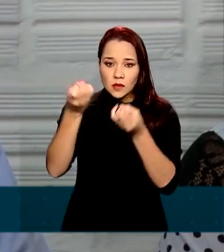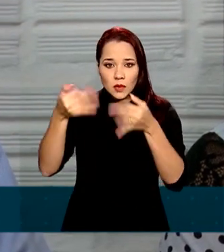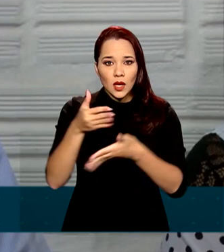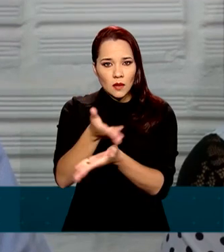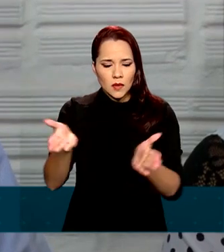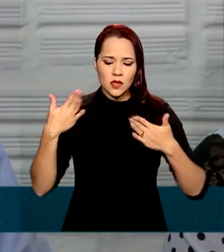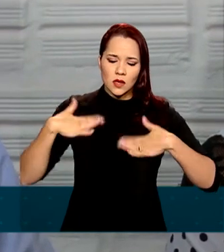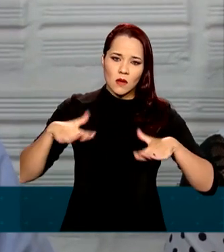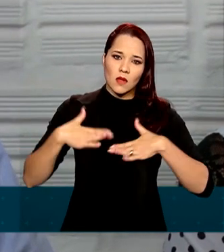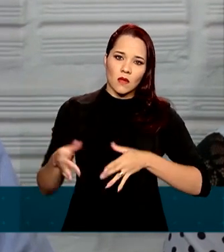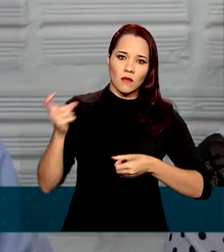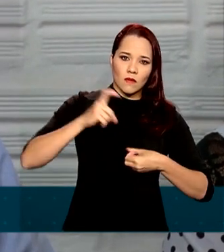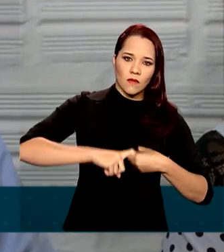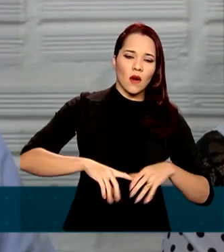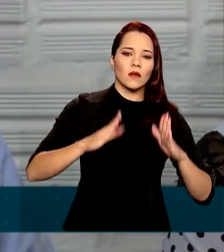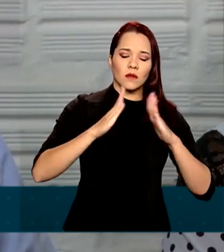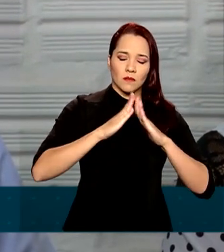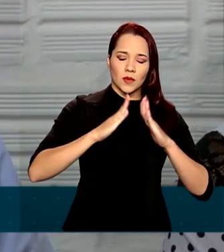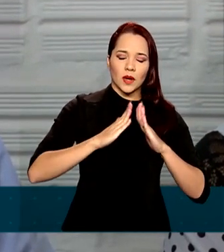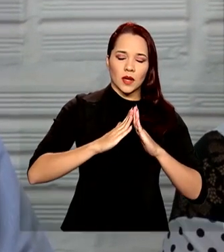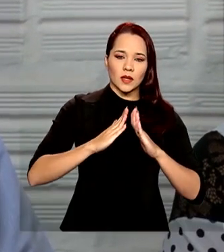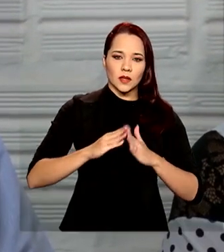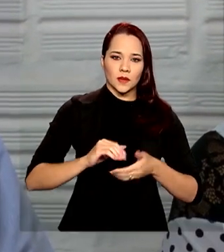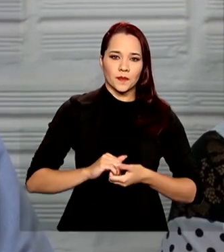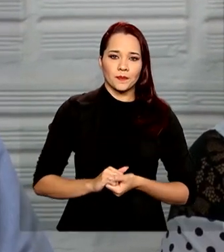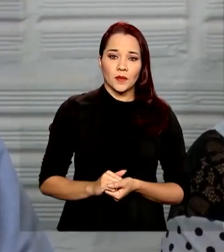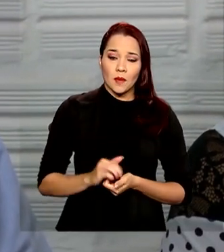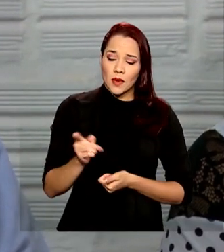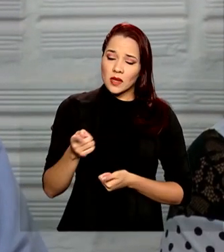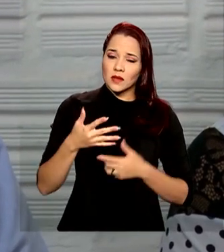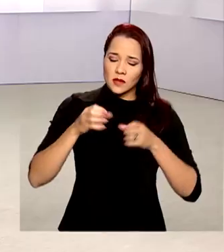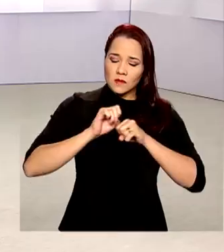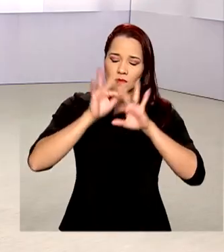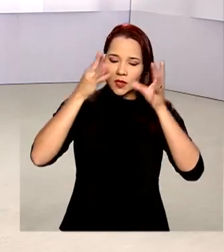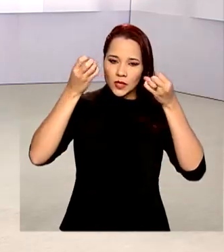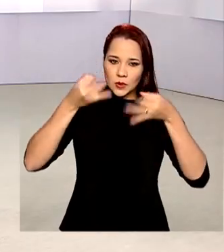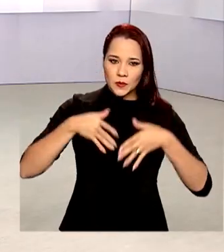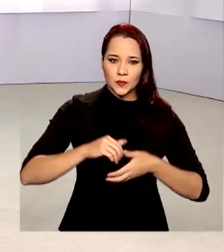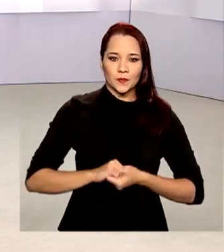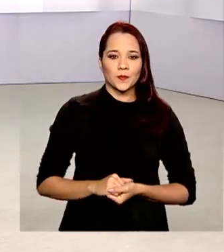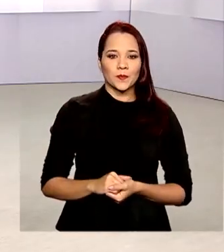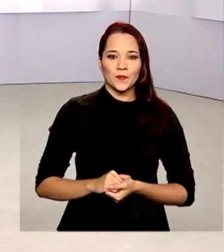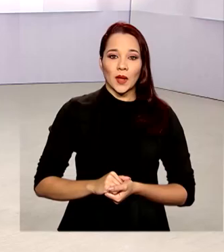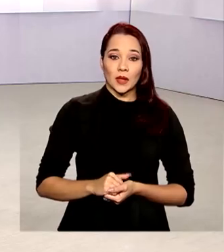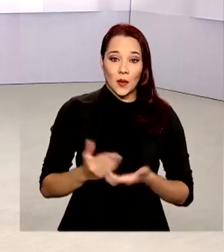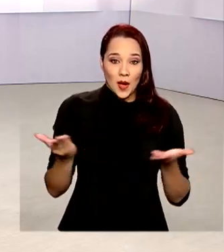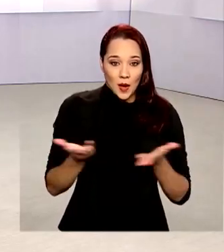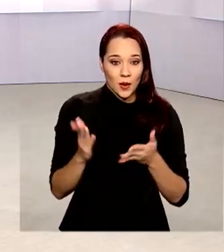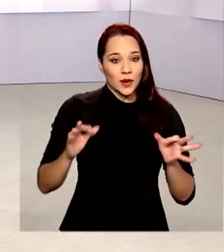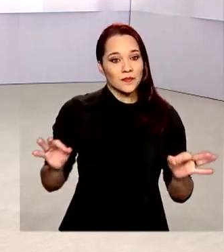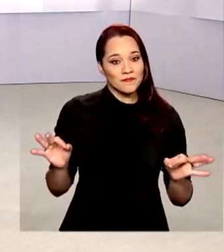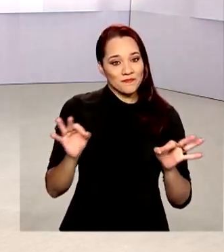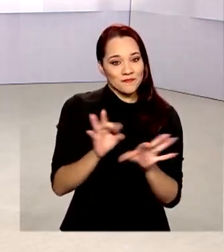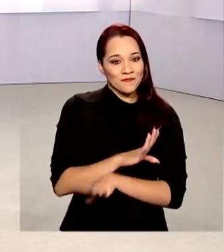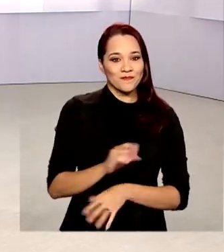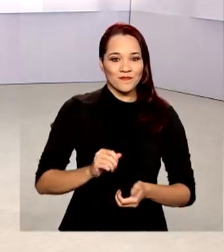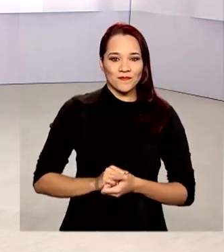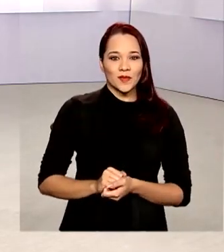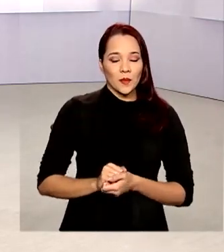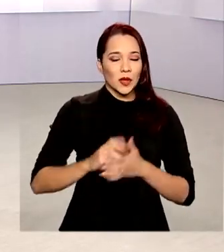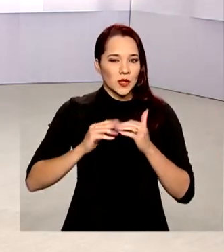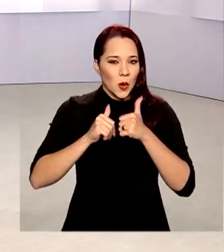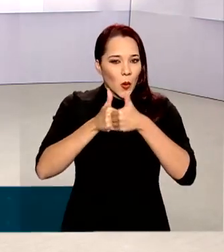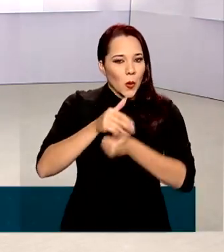pessoas possam voltar para as suas residências com muita transparência. Esta edição do Governo Agora termina aqui,